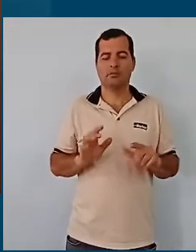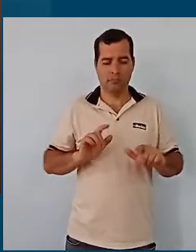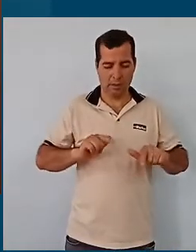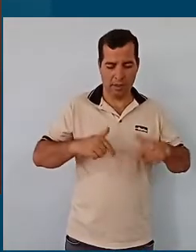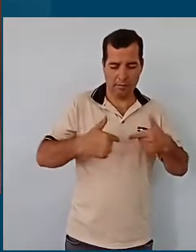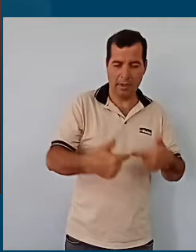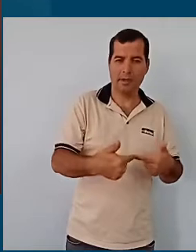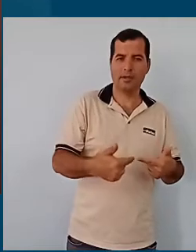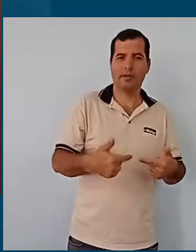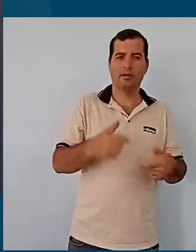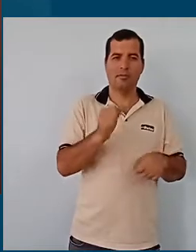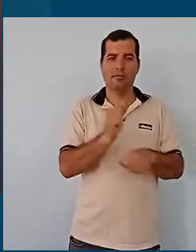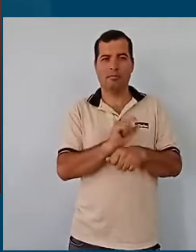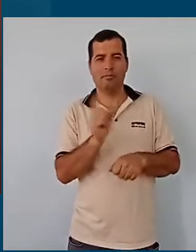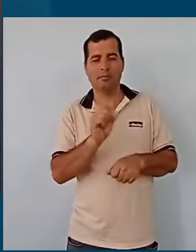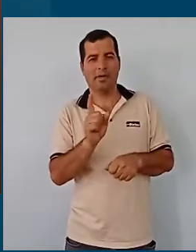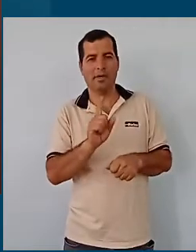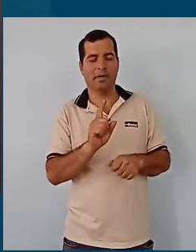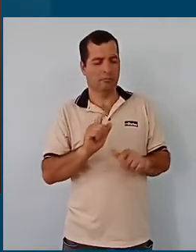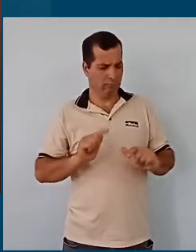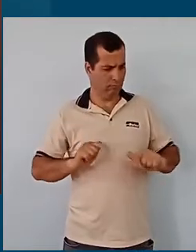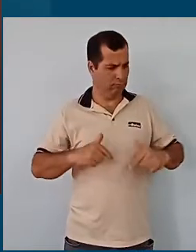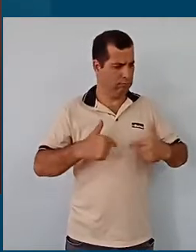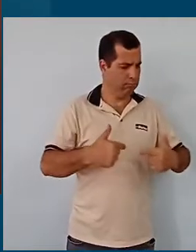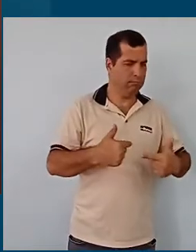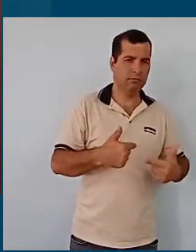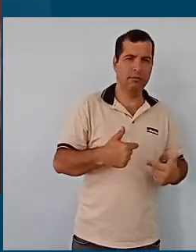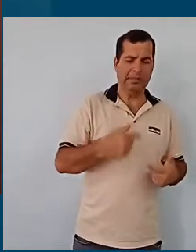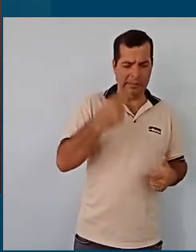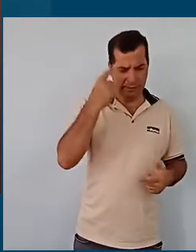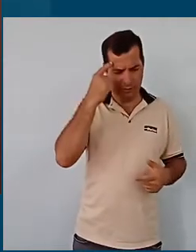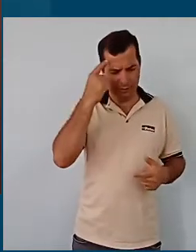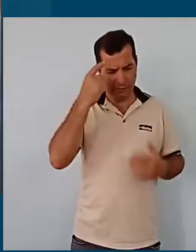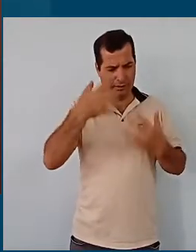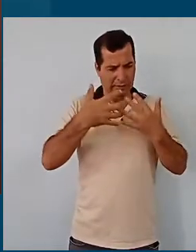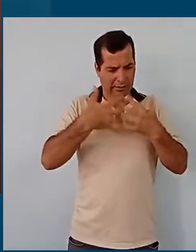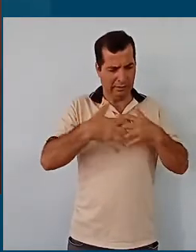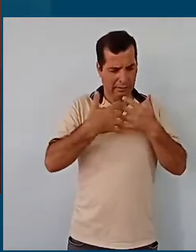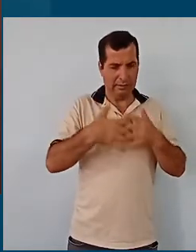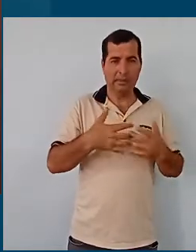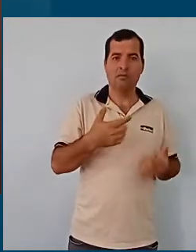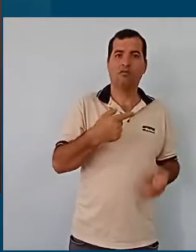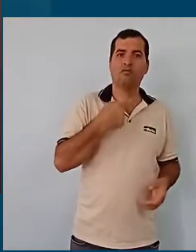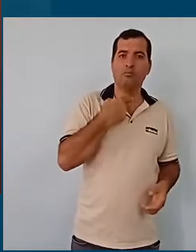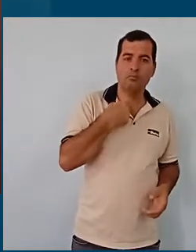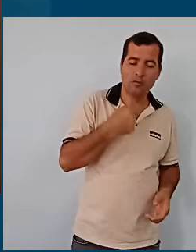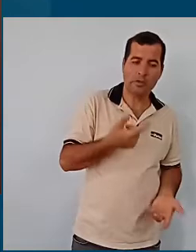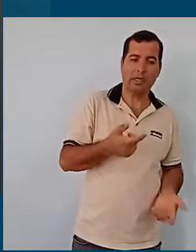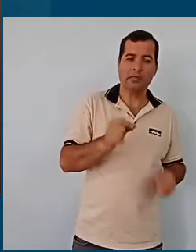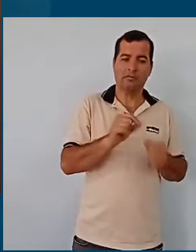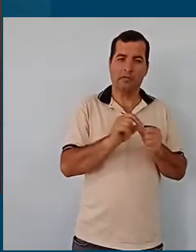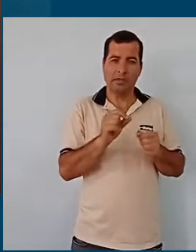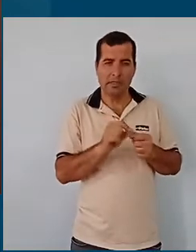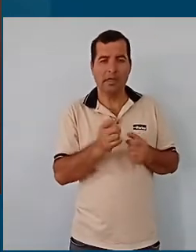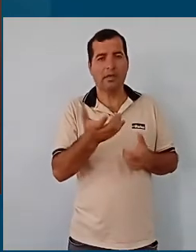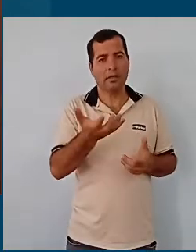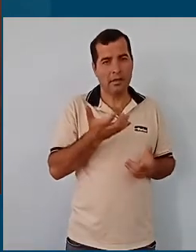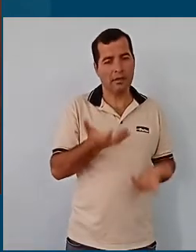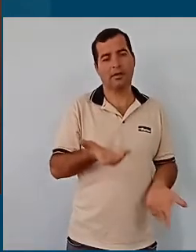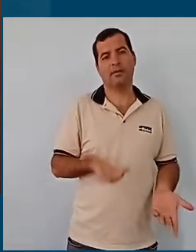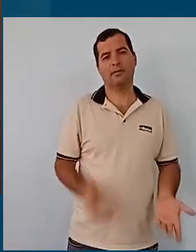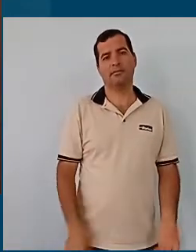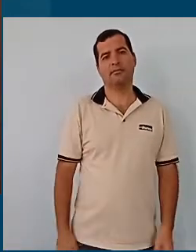ativo, do ser ativo, do pensar, fazer e querer, no mesmo